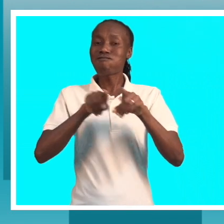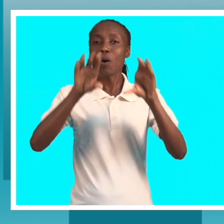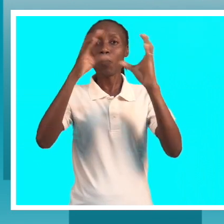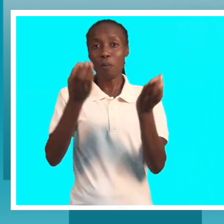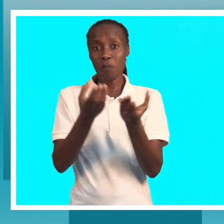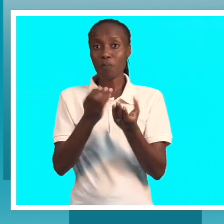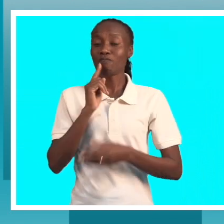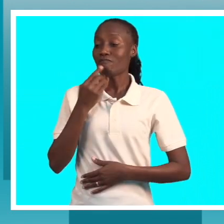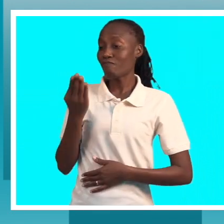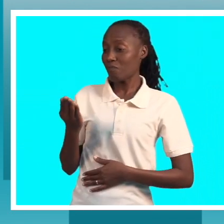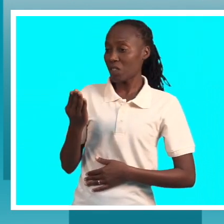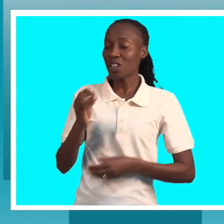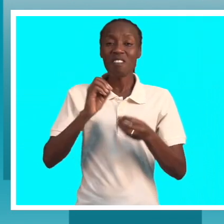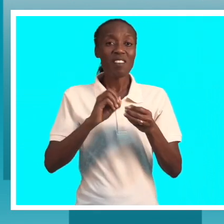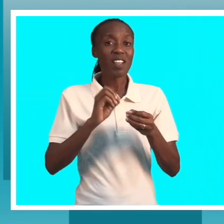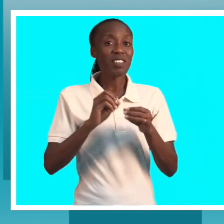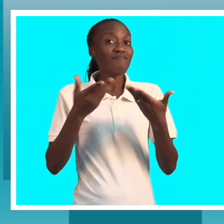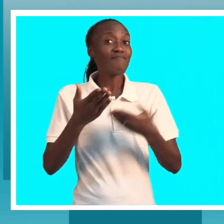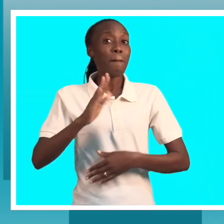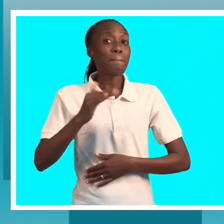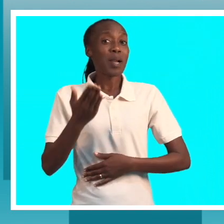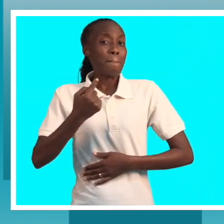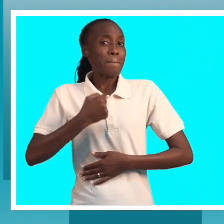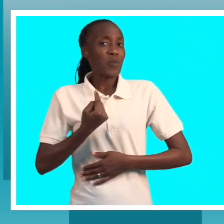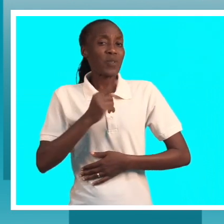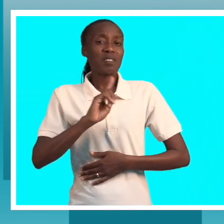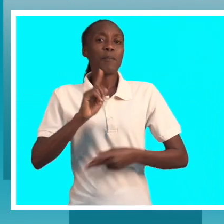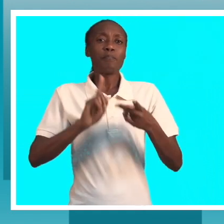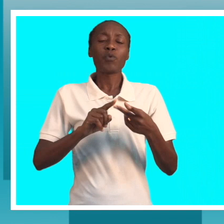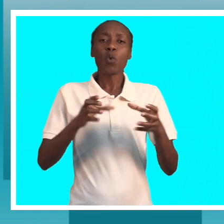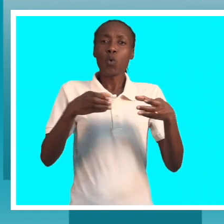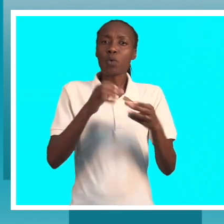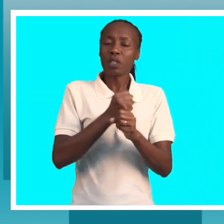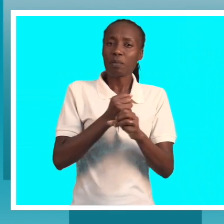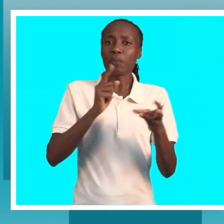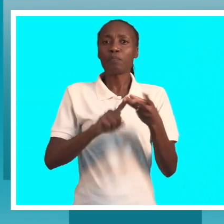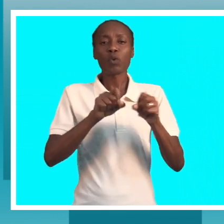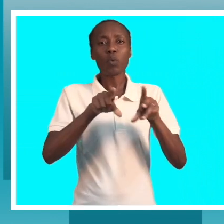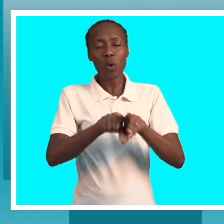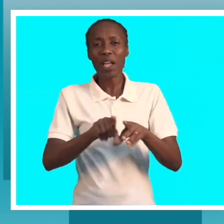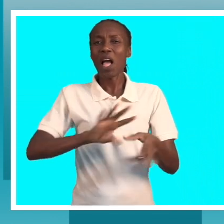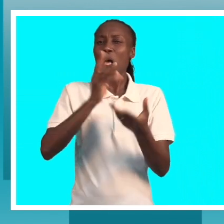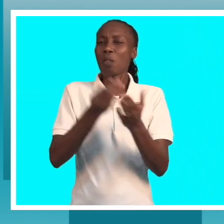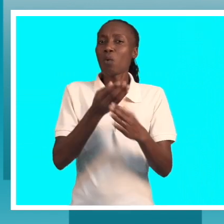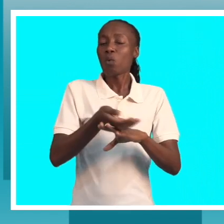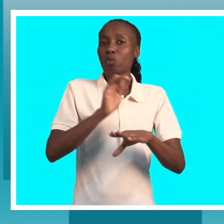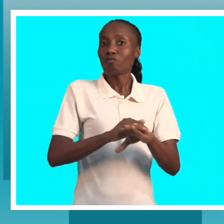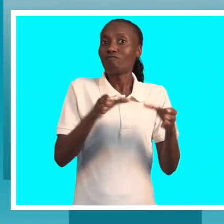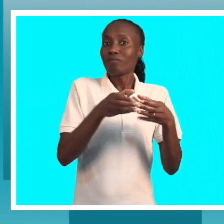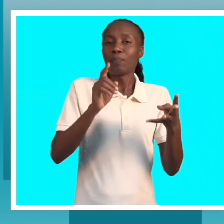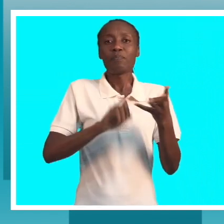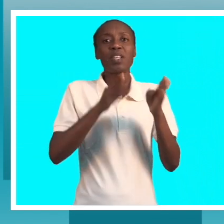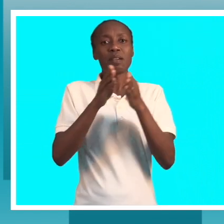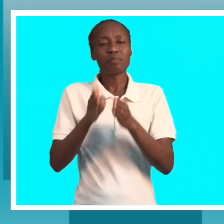não só para mim, como para o grupo de trabalho, as colegas, equipe técnica e para todo o povo moçambicano, porque foi um jogo